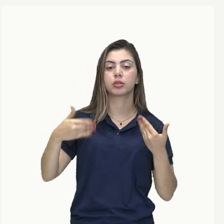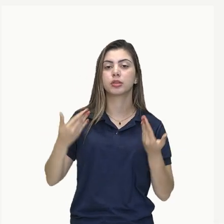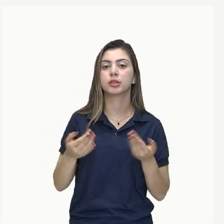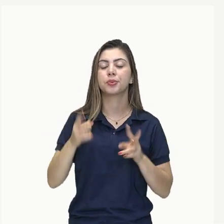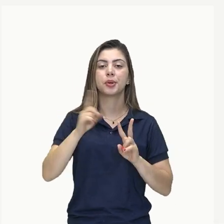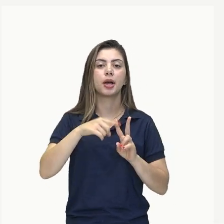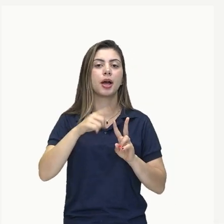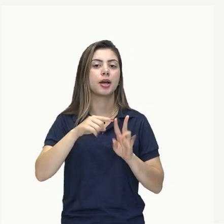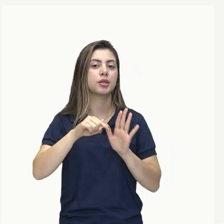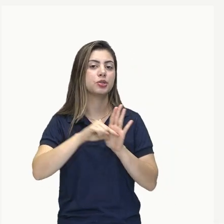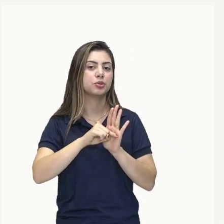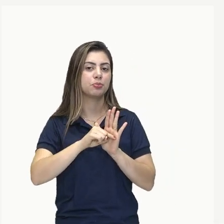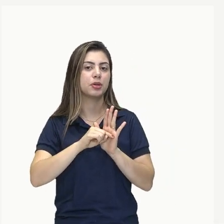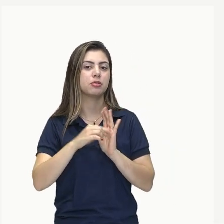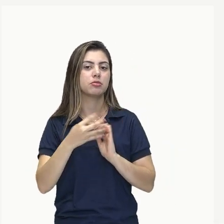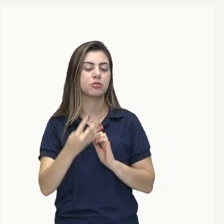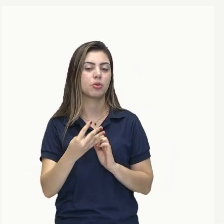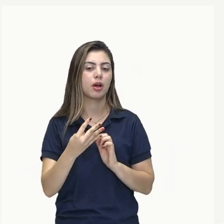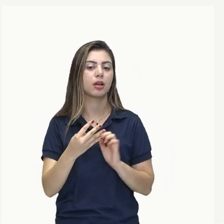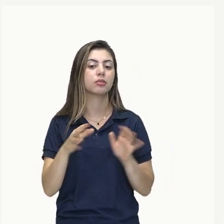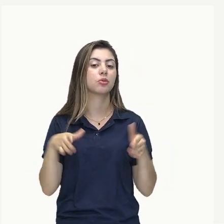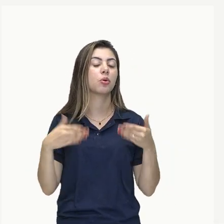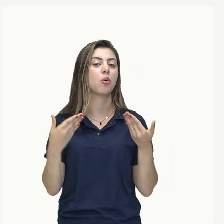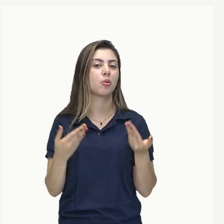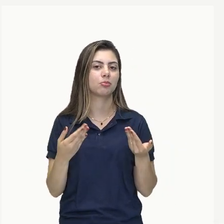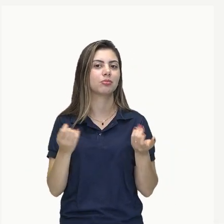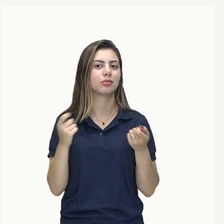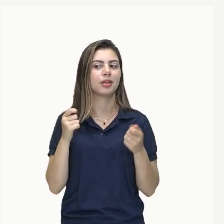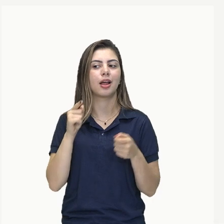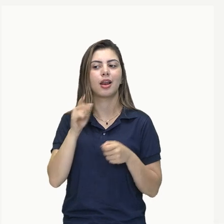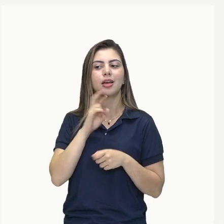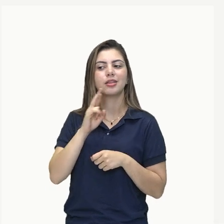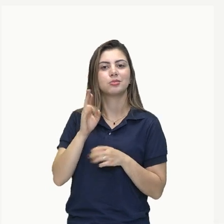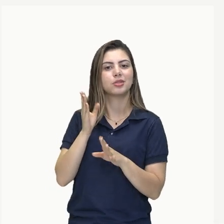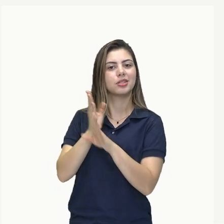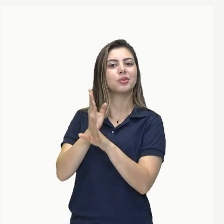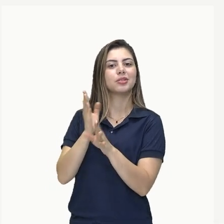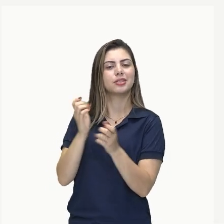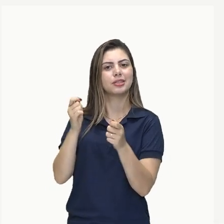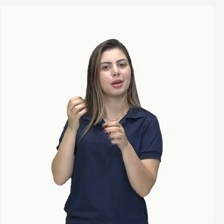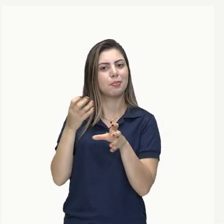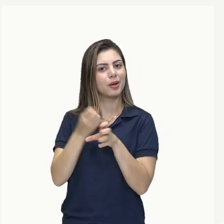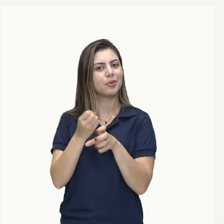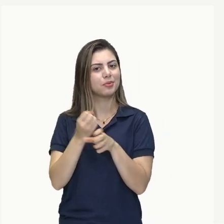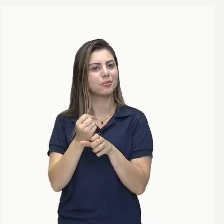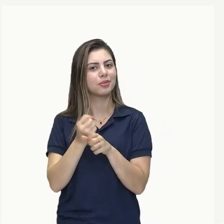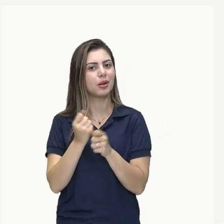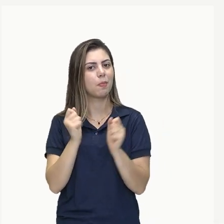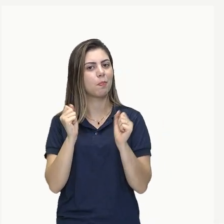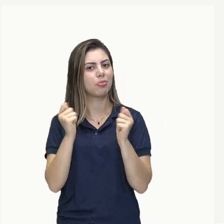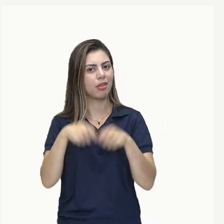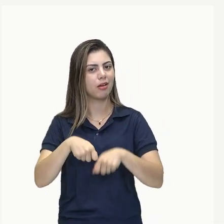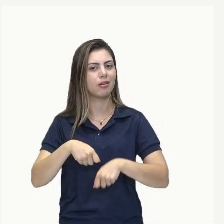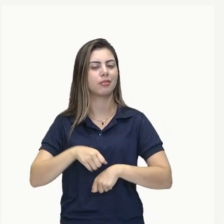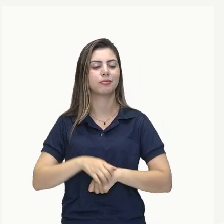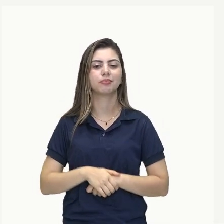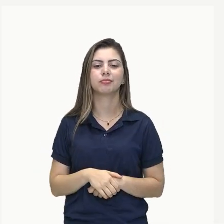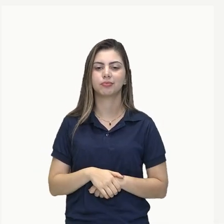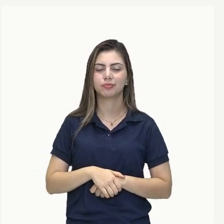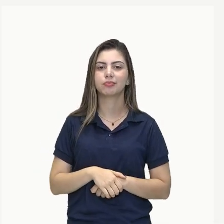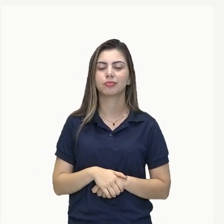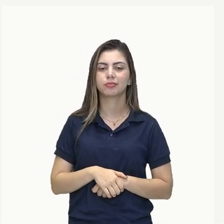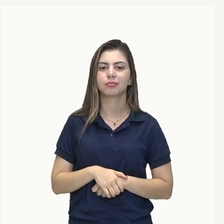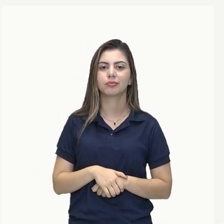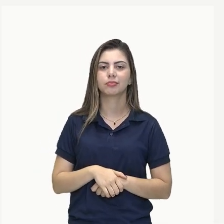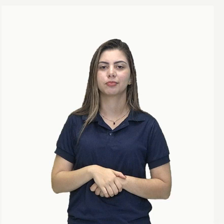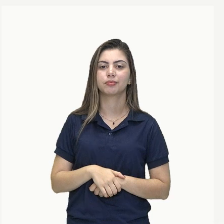menos 4, por exemplo, ele vai ter sim um resultado, tá bom? A gente vai poder calcular esse valor aí de menos